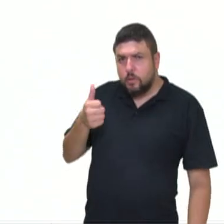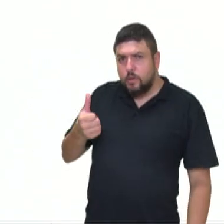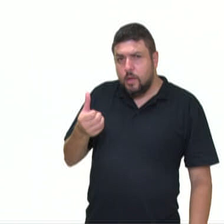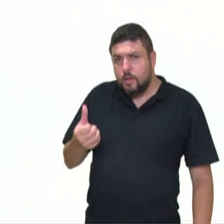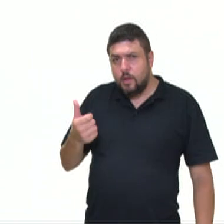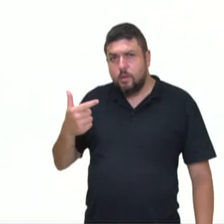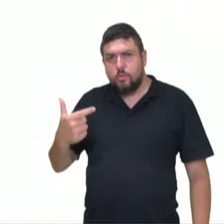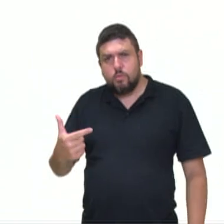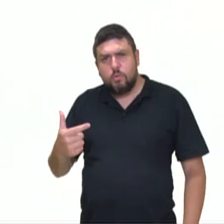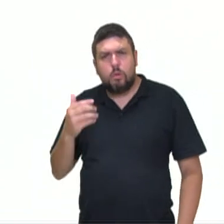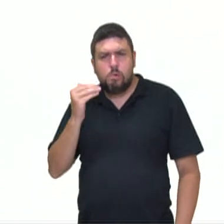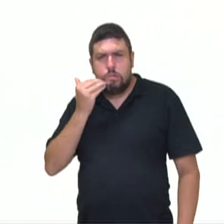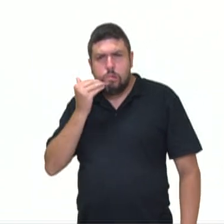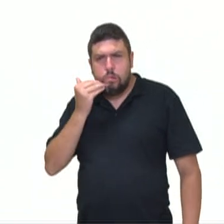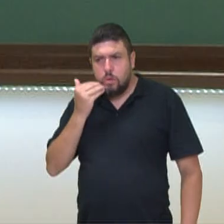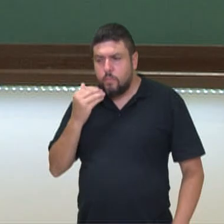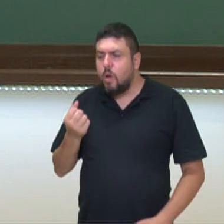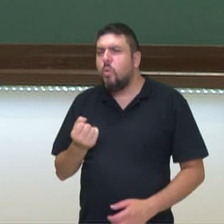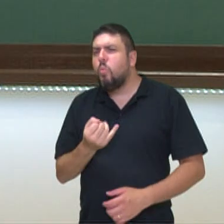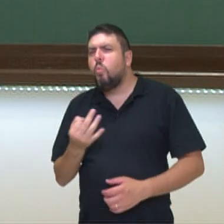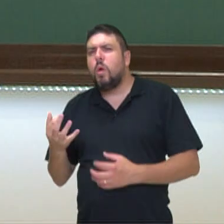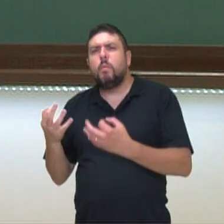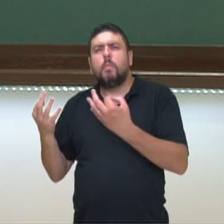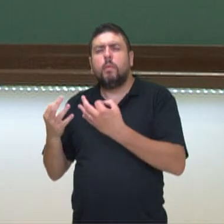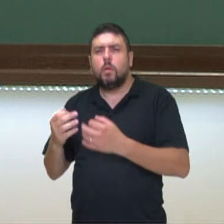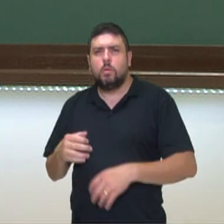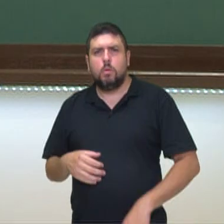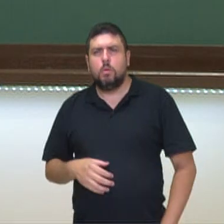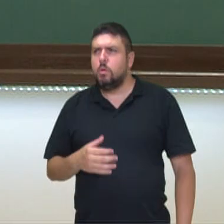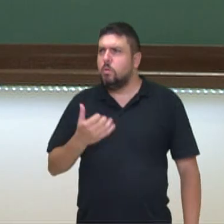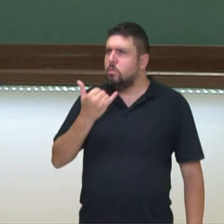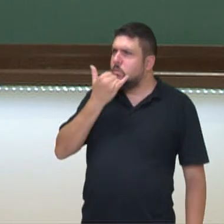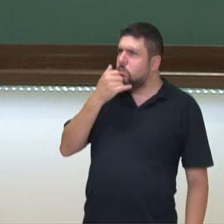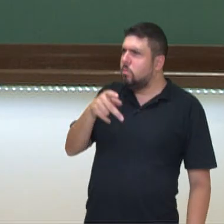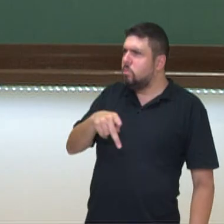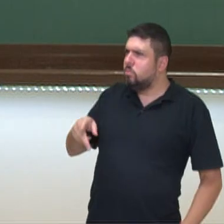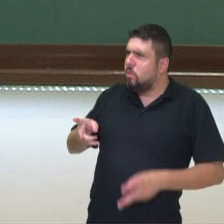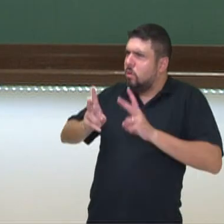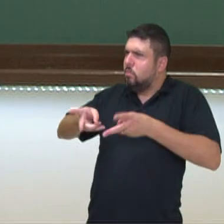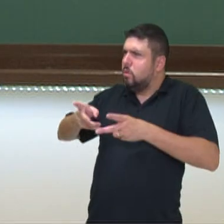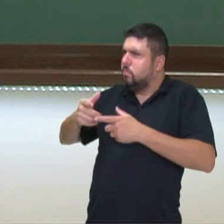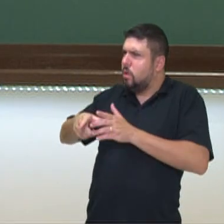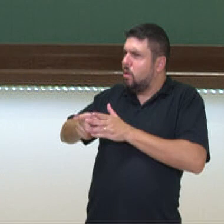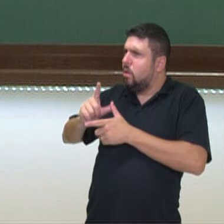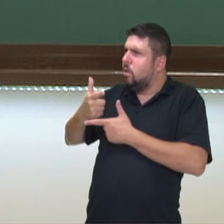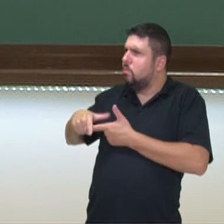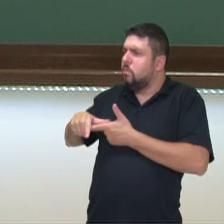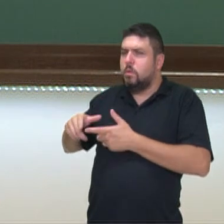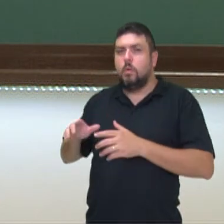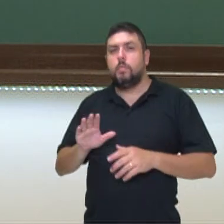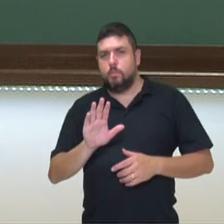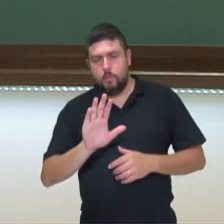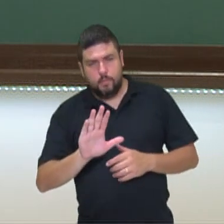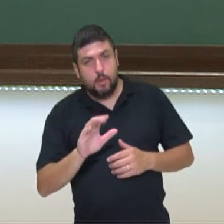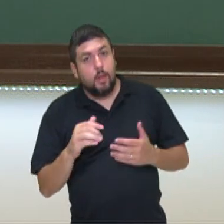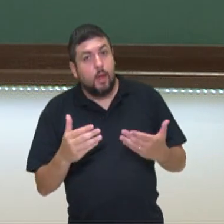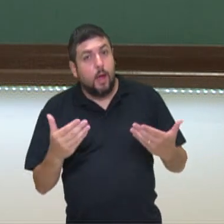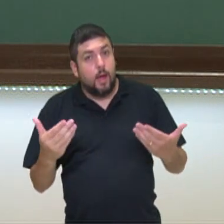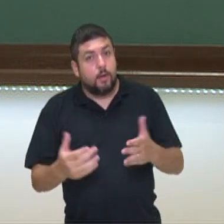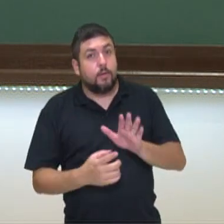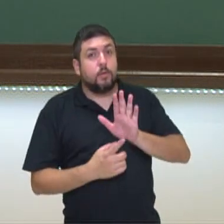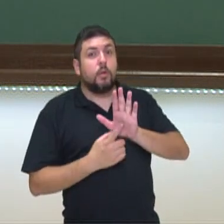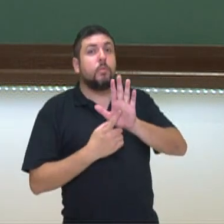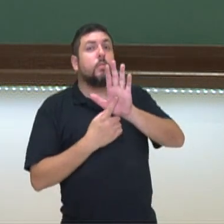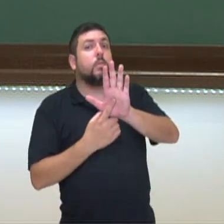peças foram produzidas sem defeitos? Professor, é o mesmo problema. Isso mesmo, porque agora a gente vai falar o quê? A gente vai mostrar